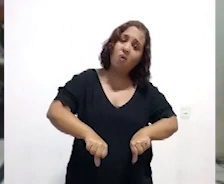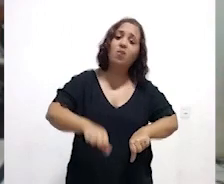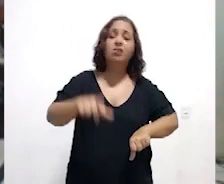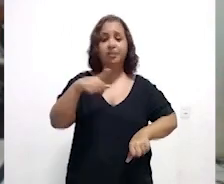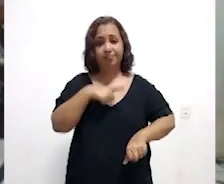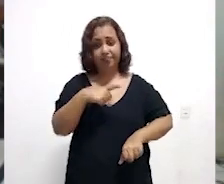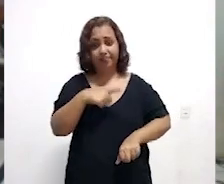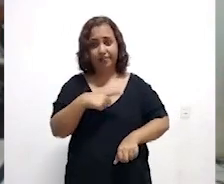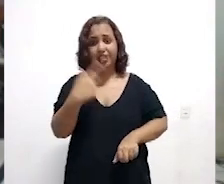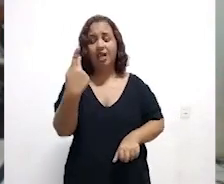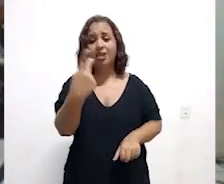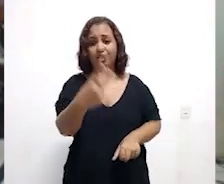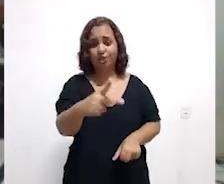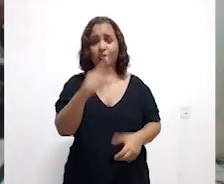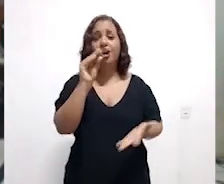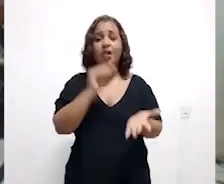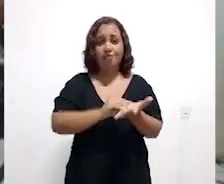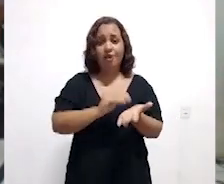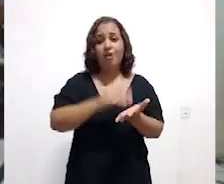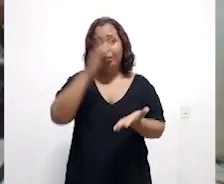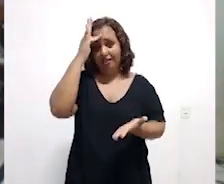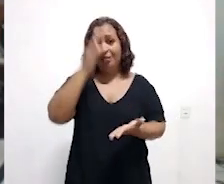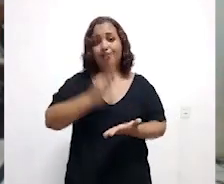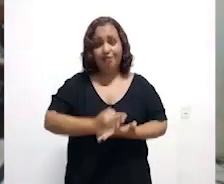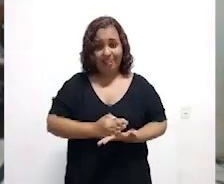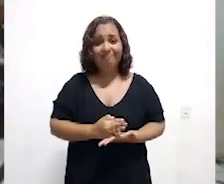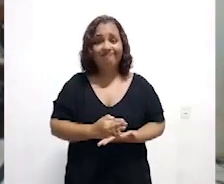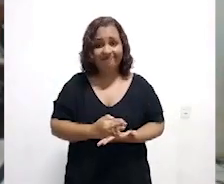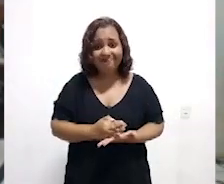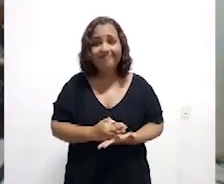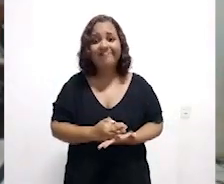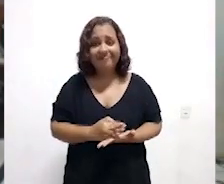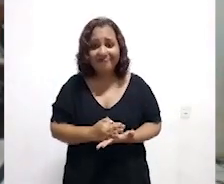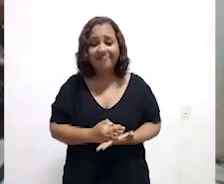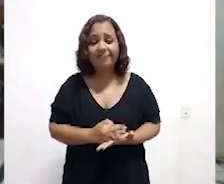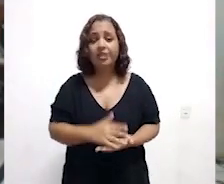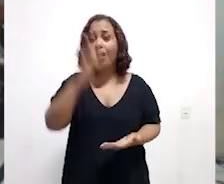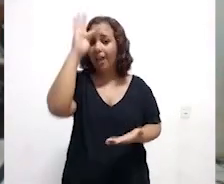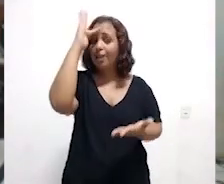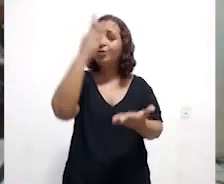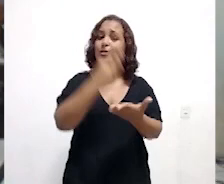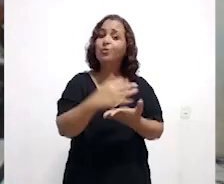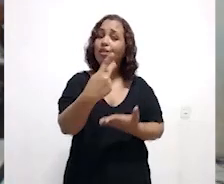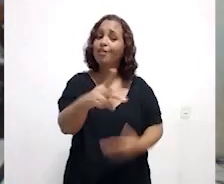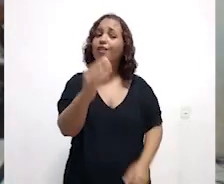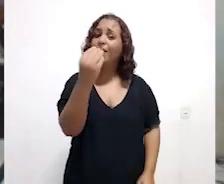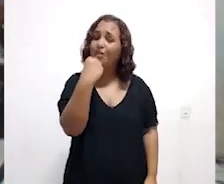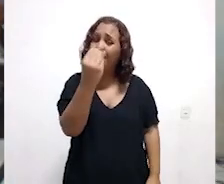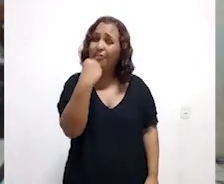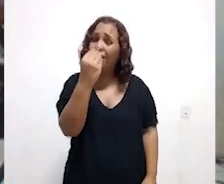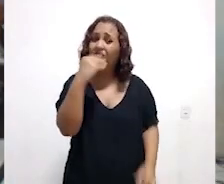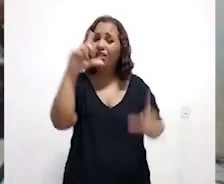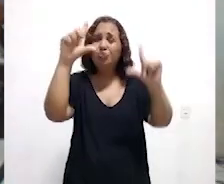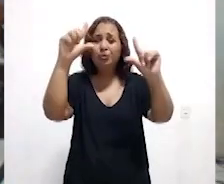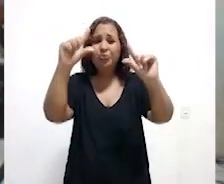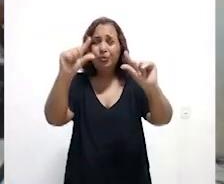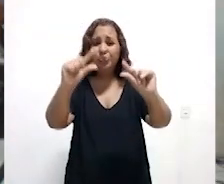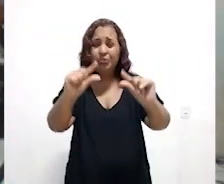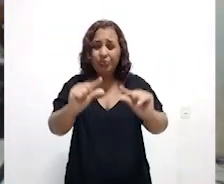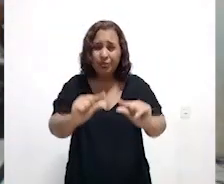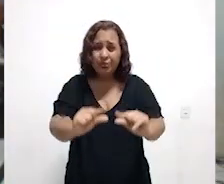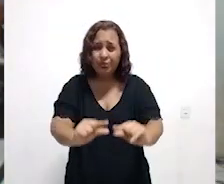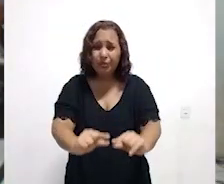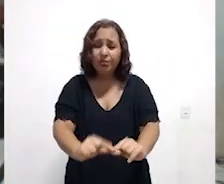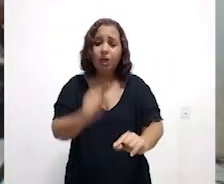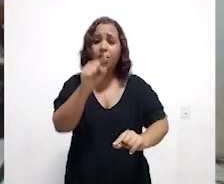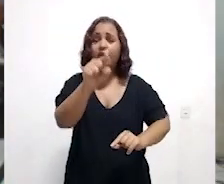a sua falta de fé. A sua fé esmurecendo, se apagando, você desistindo. E